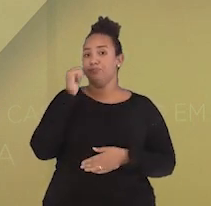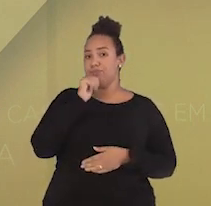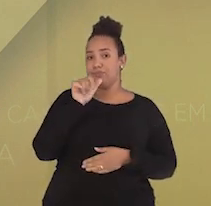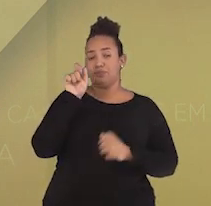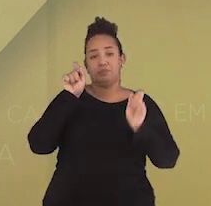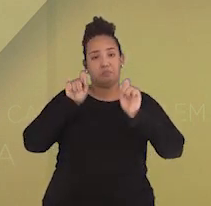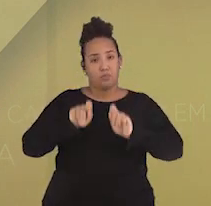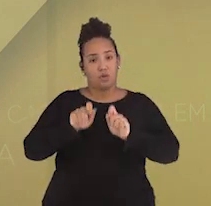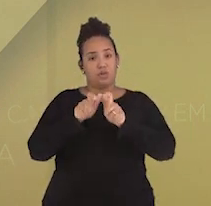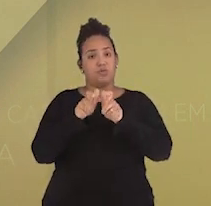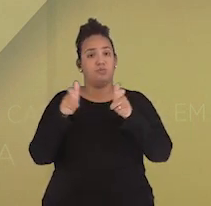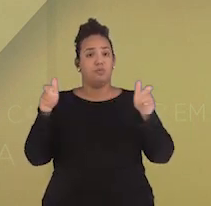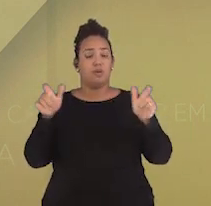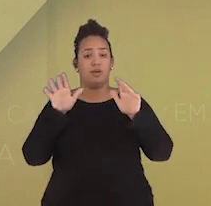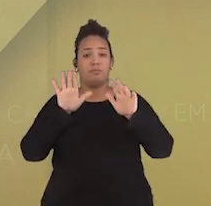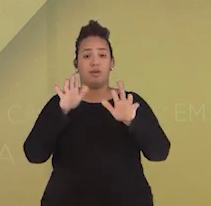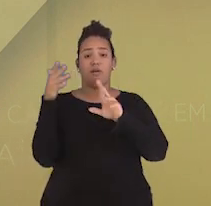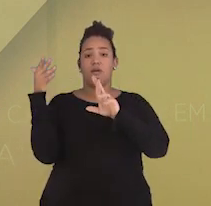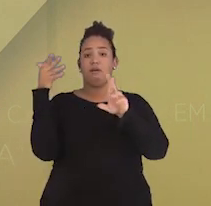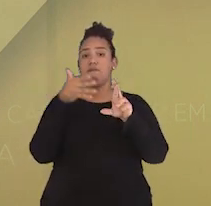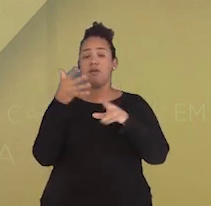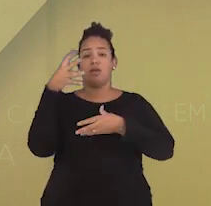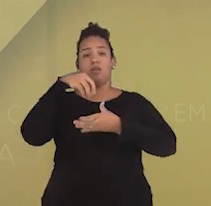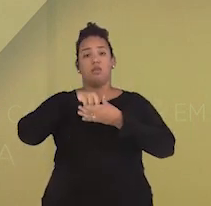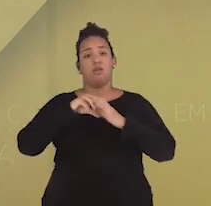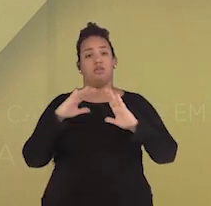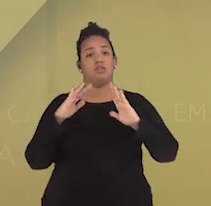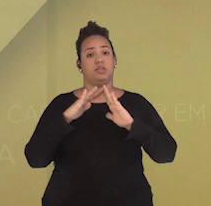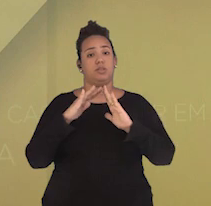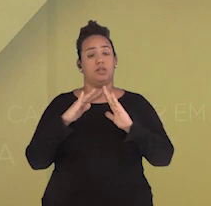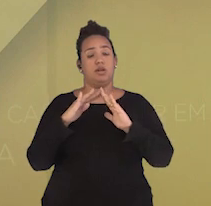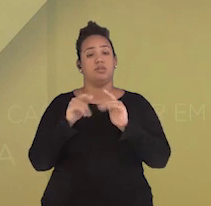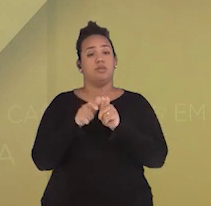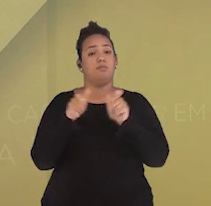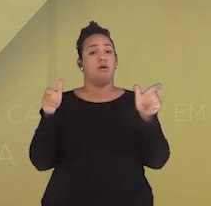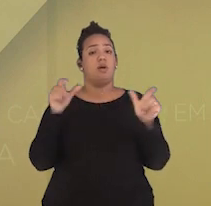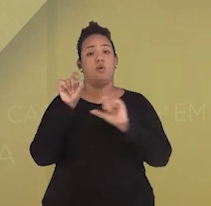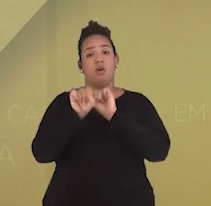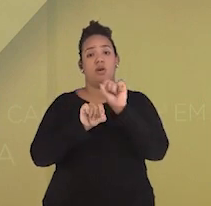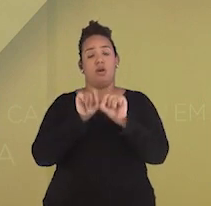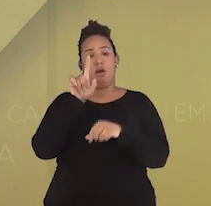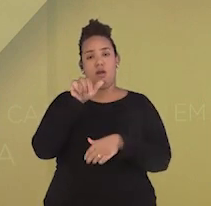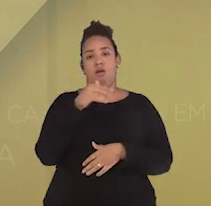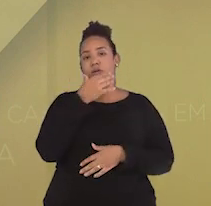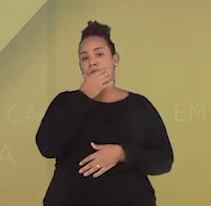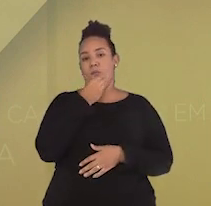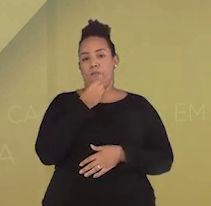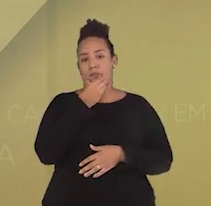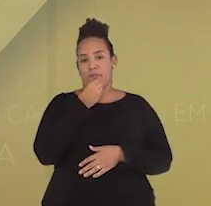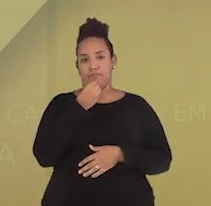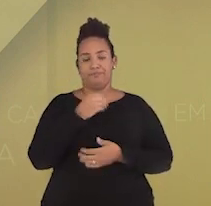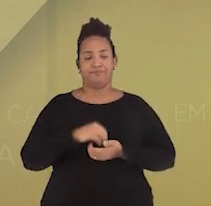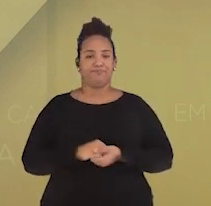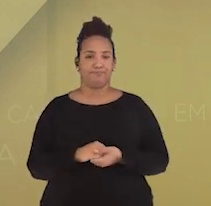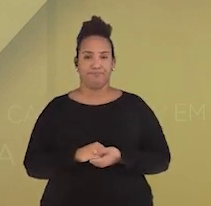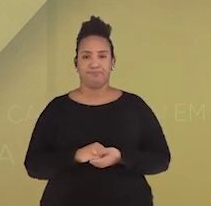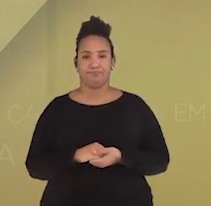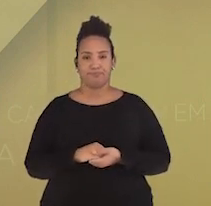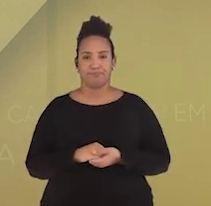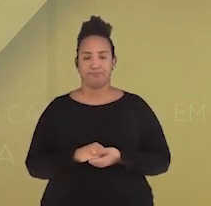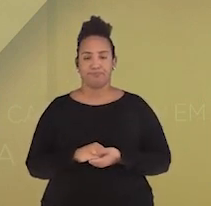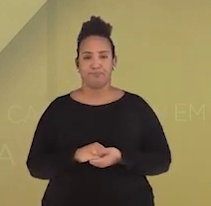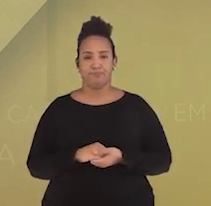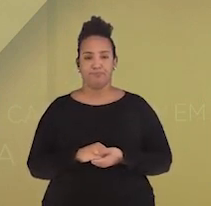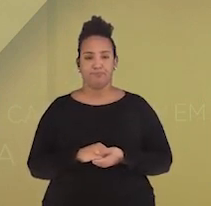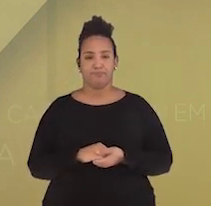a referência nas casas, na maioria das vezes, é de um homem, como a gente vê no gráfico. Então, é